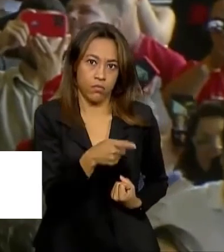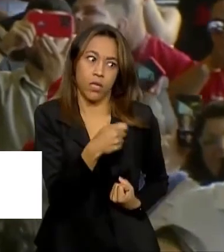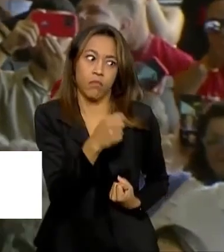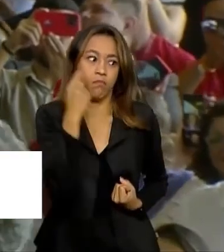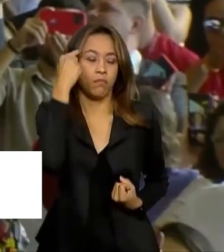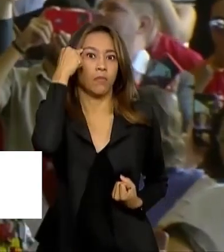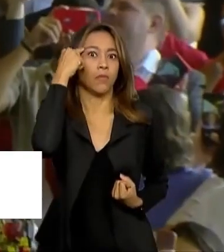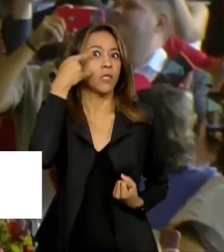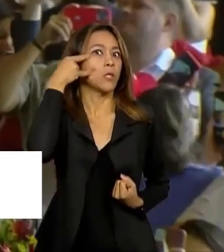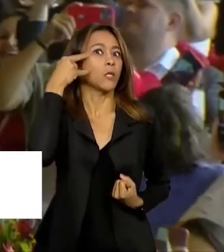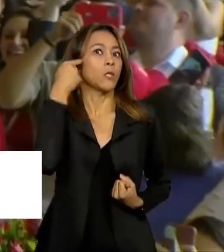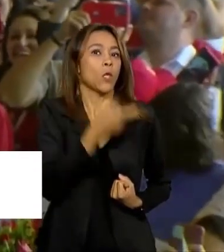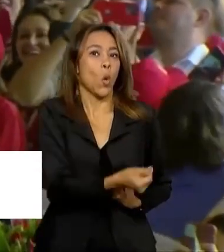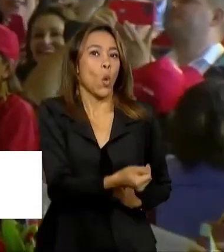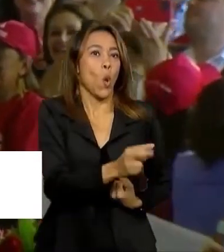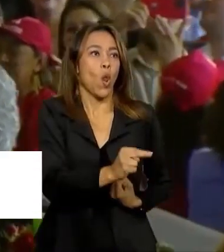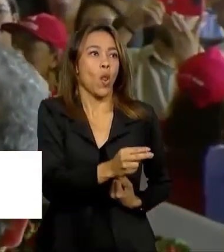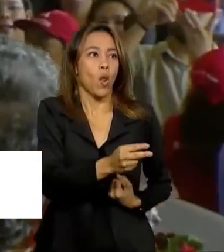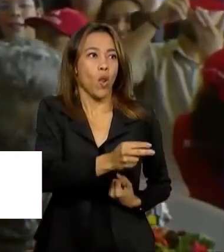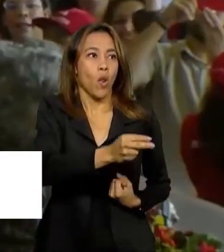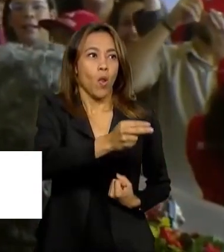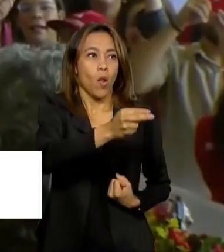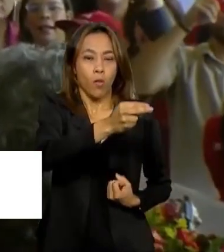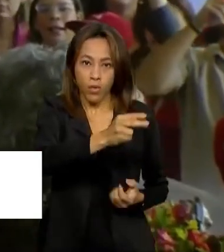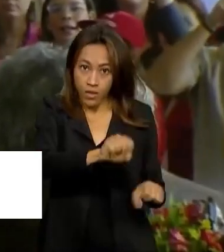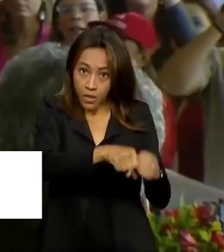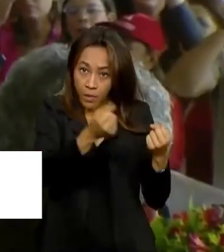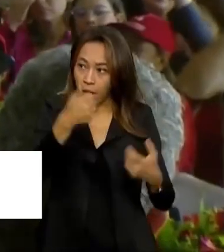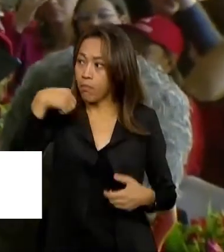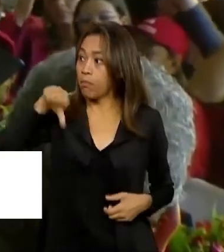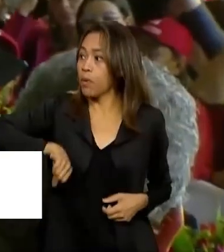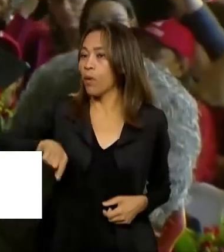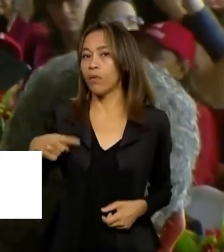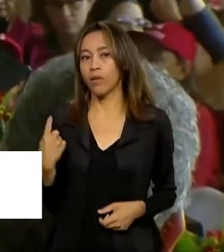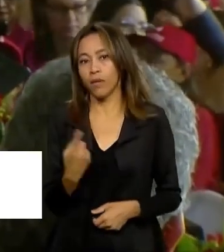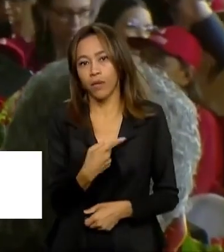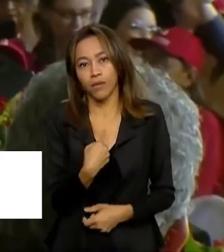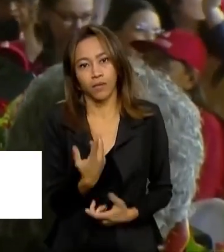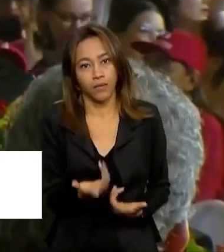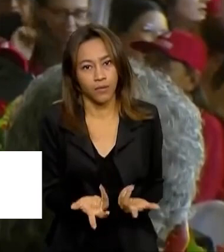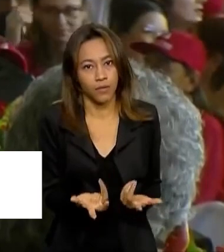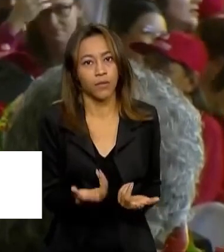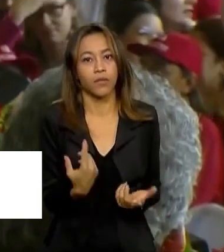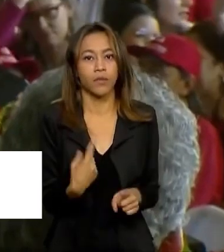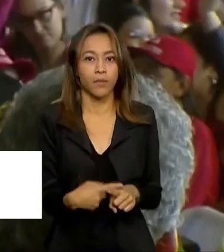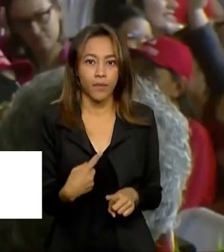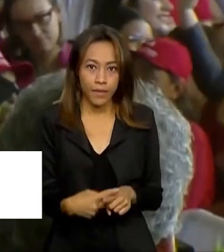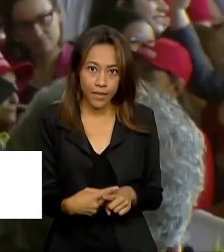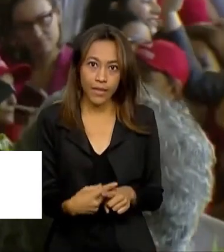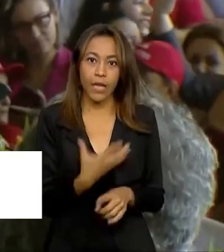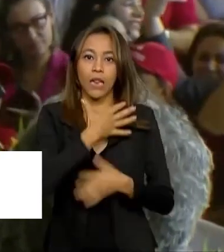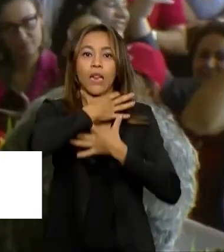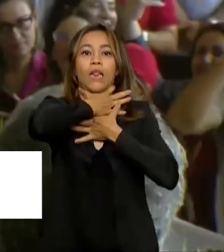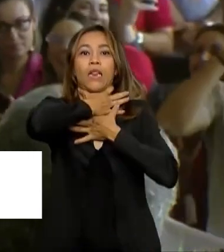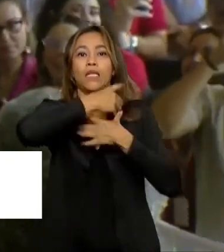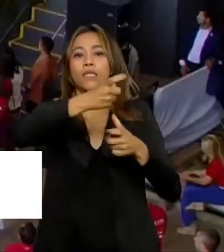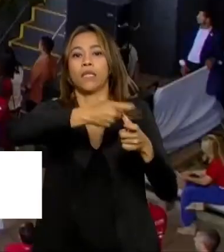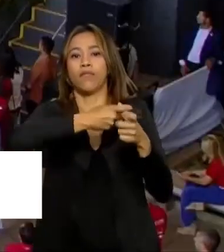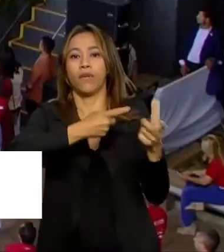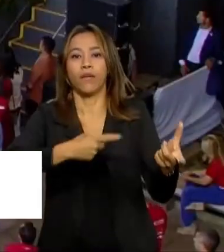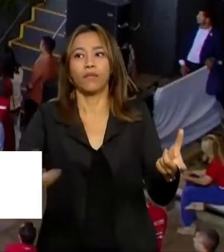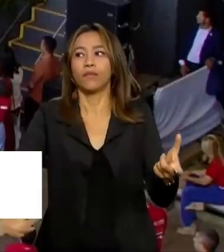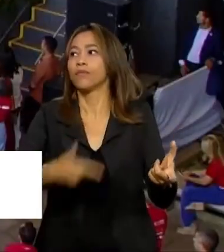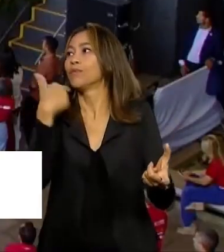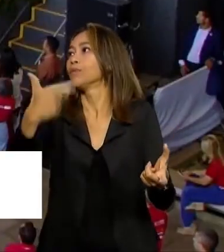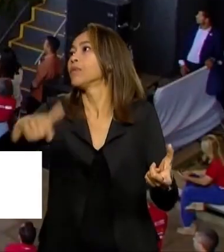lucro. Porque se quebrar, vai ser muito pior para nós, porque além de ficarmos devendo, nós não temos